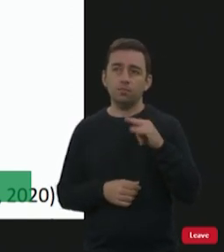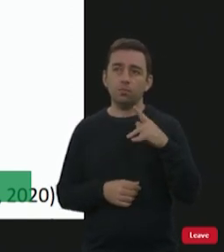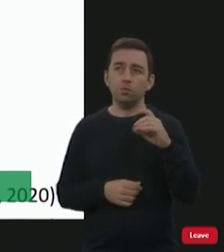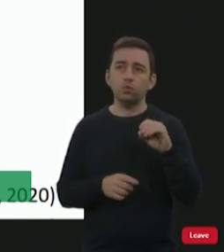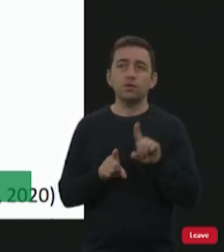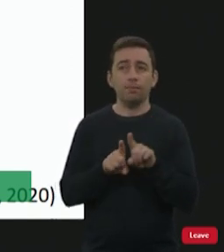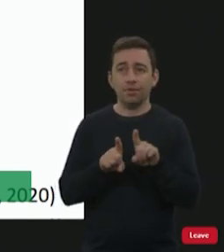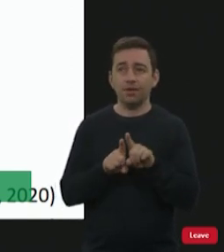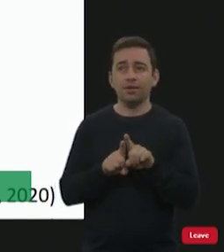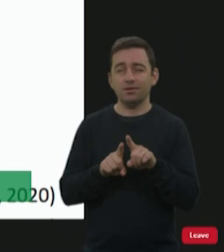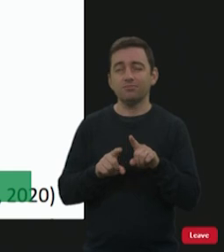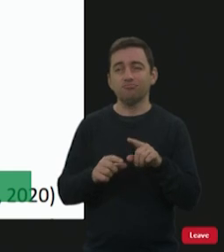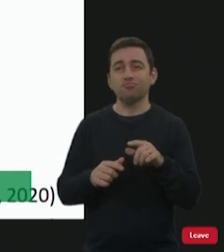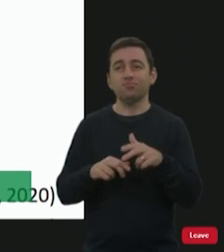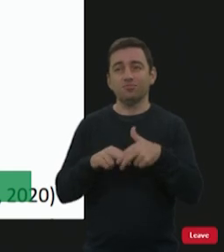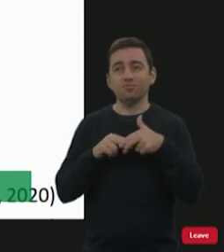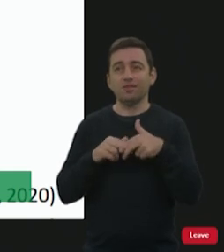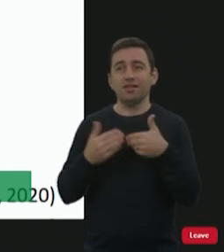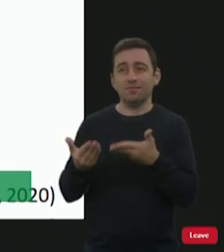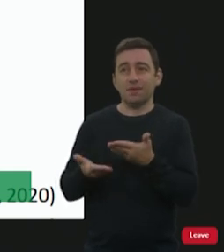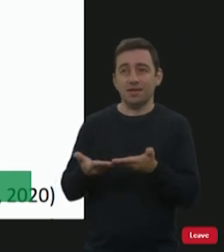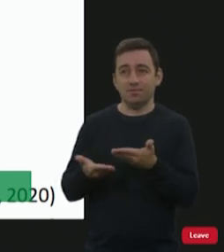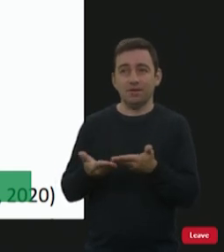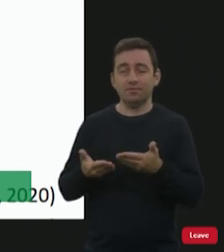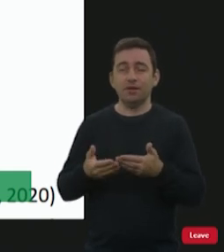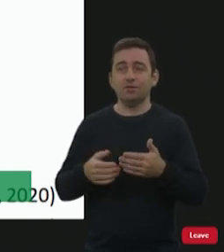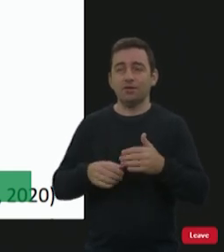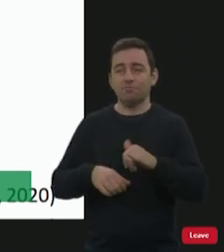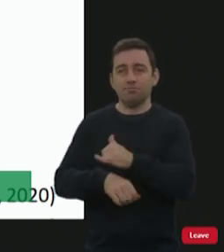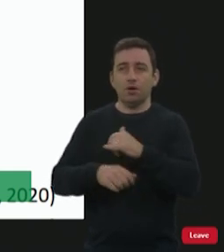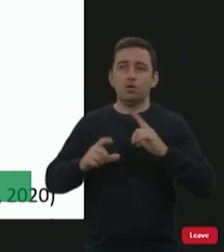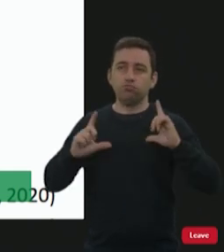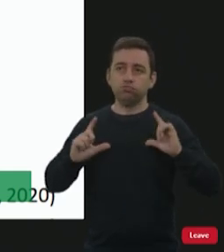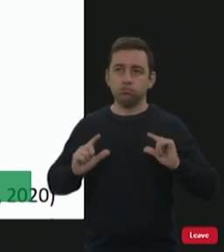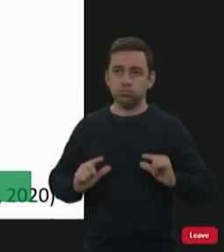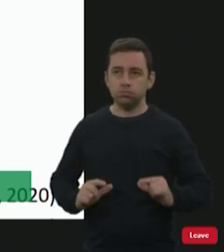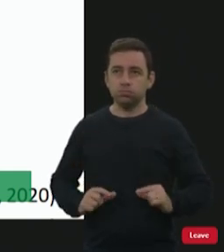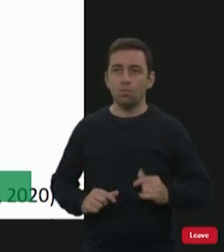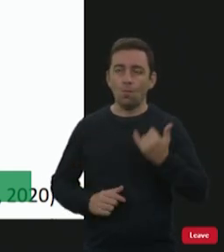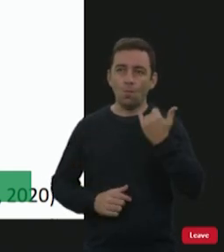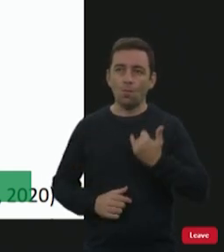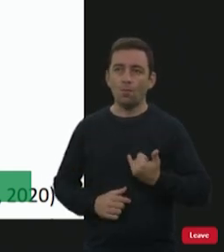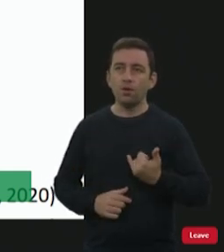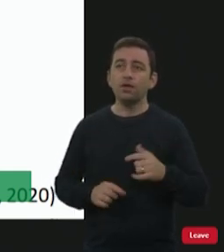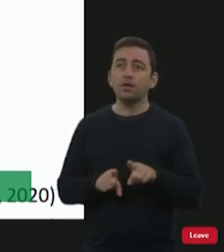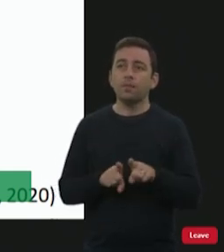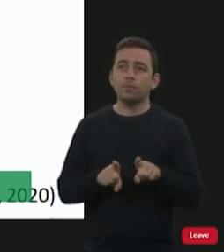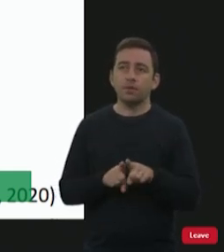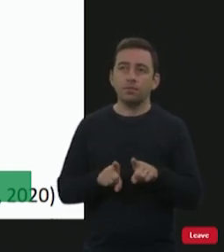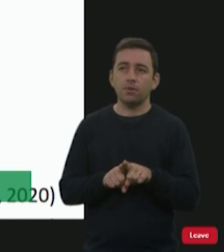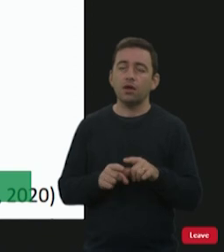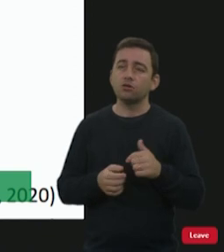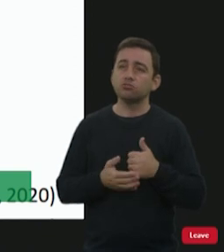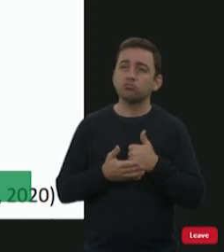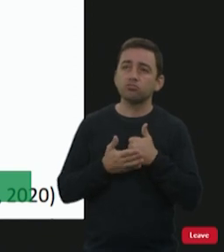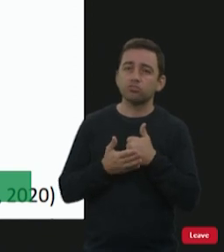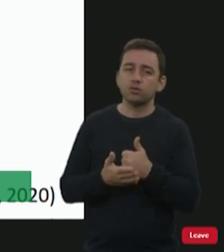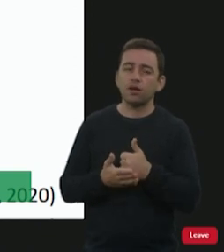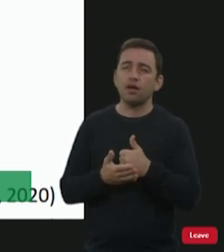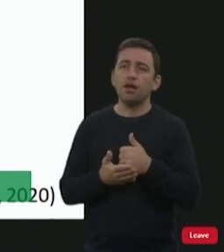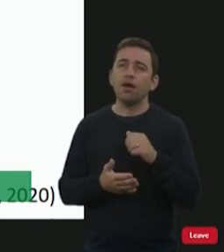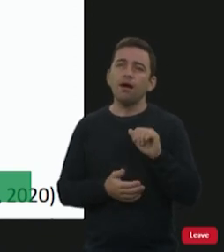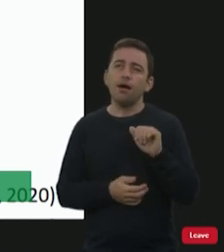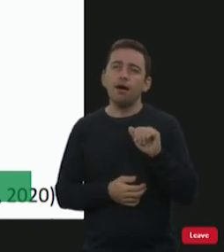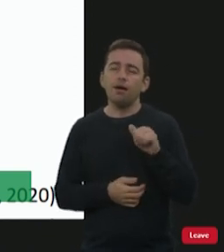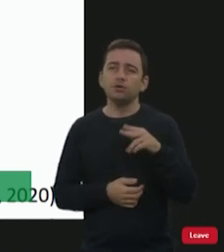da perda de peso, muitos pacientes desenvolvem anticorpos neutrófilos, a própria leptina